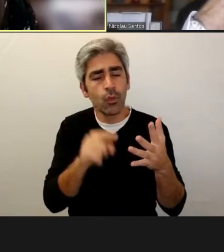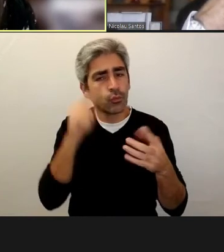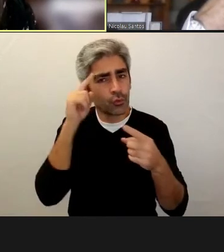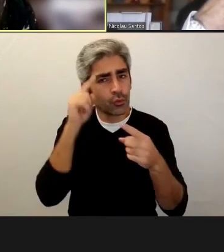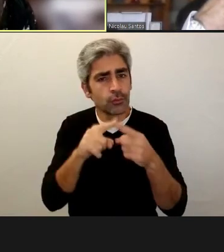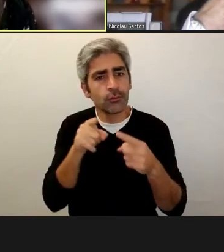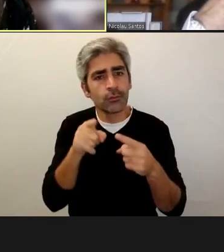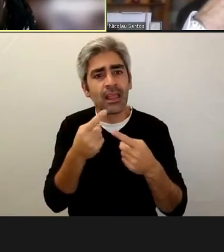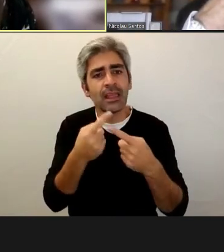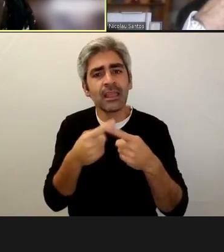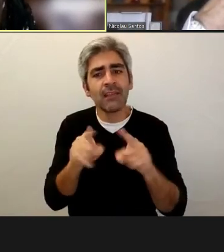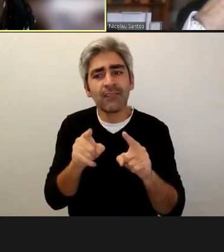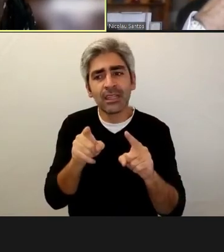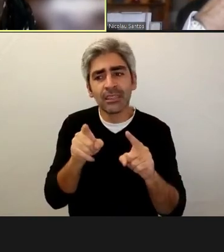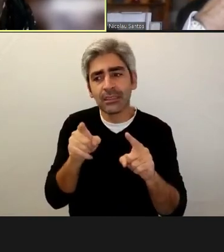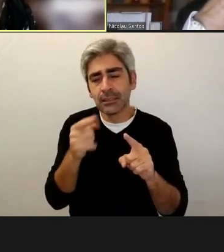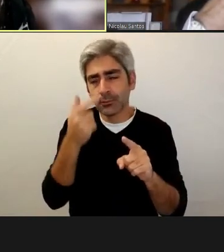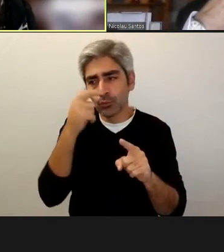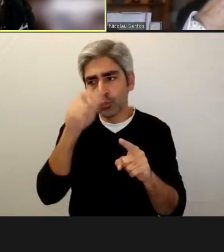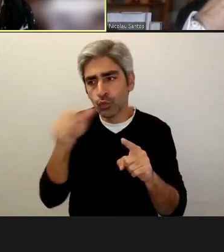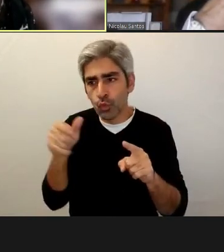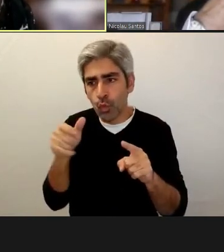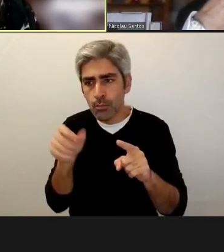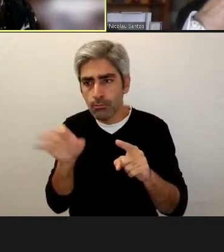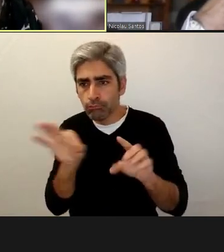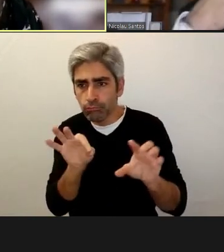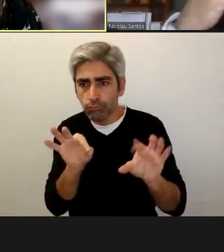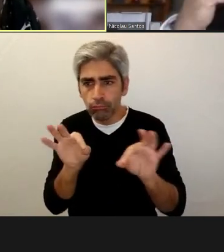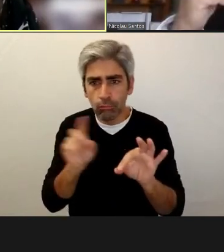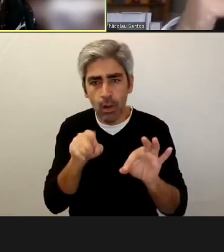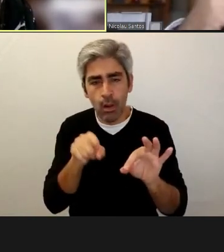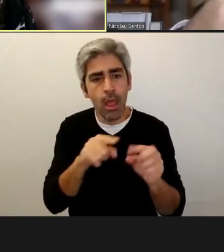uma diferenciação se revela adequado,